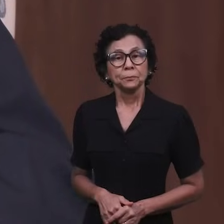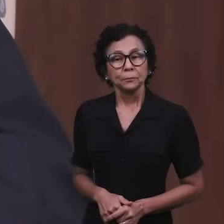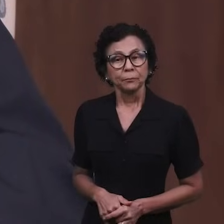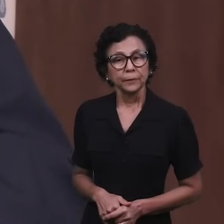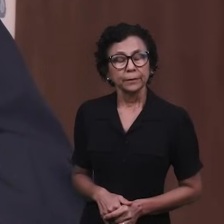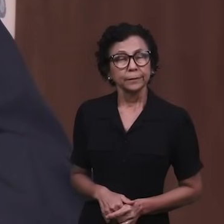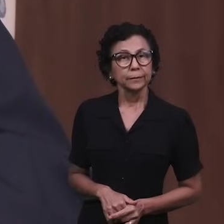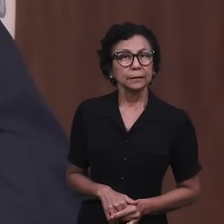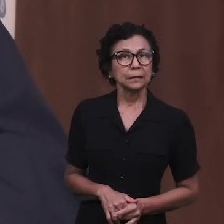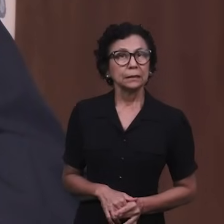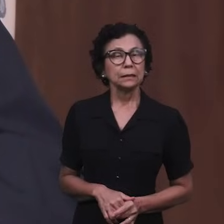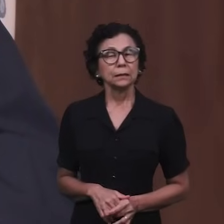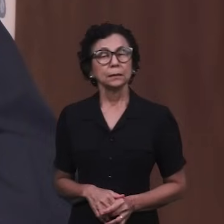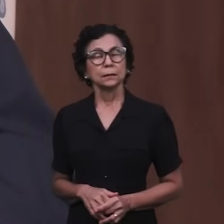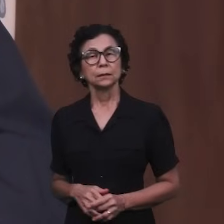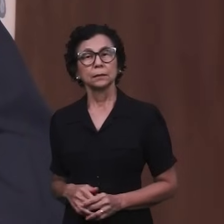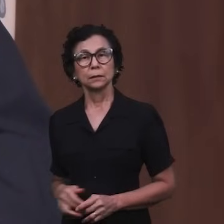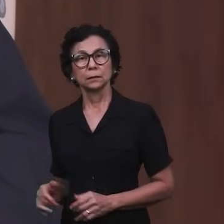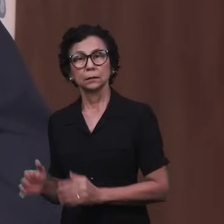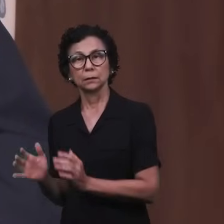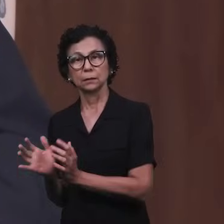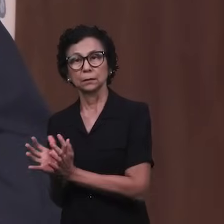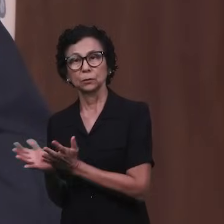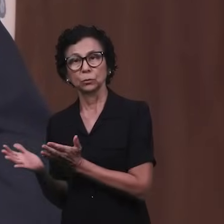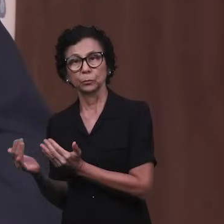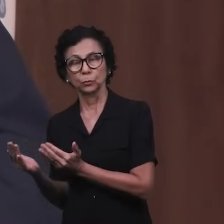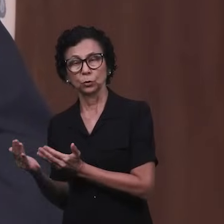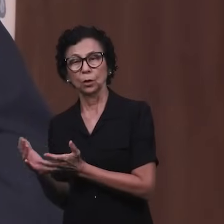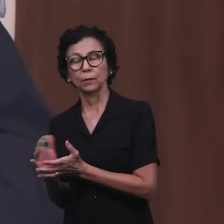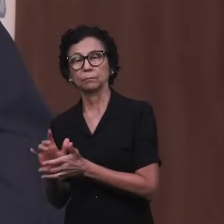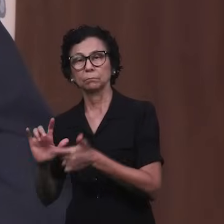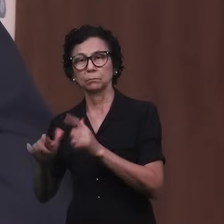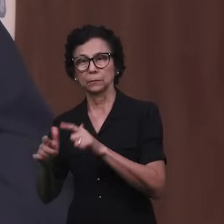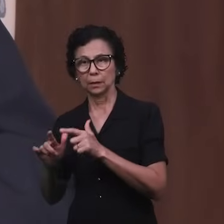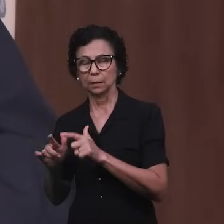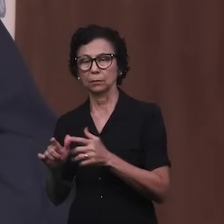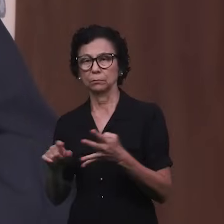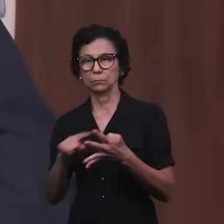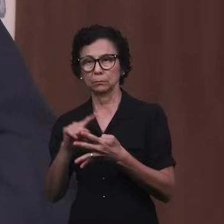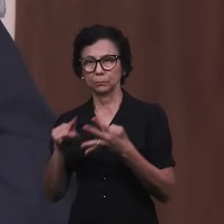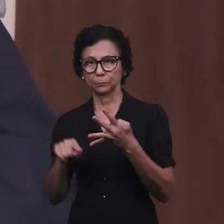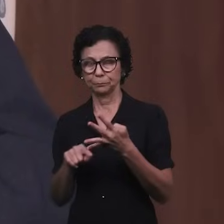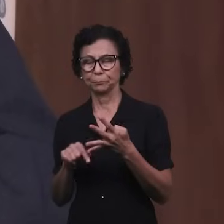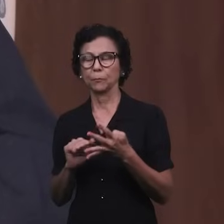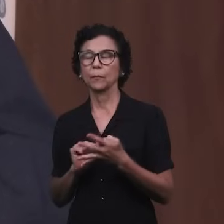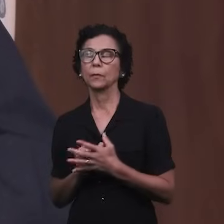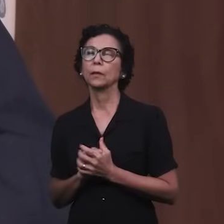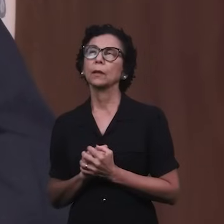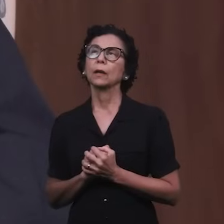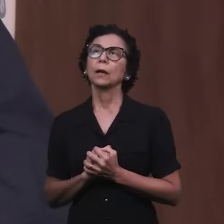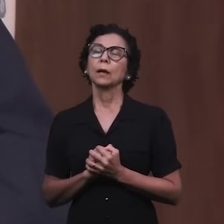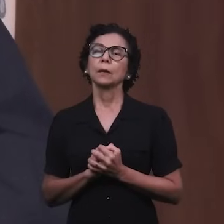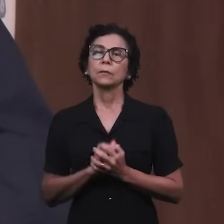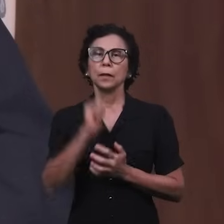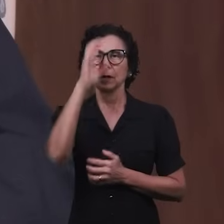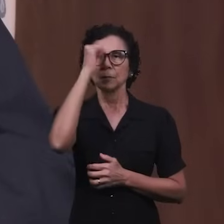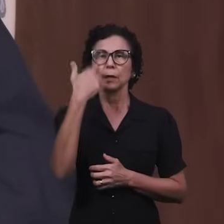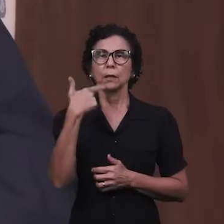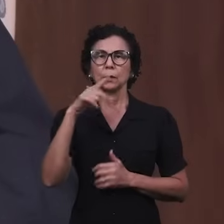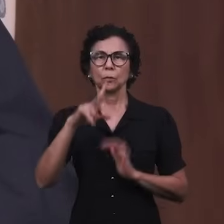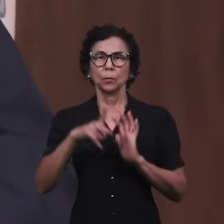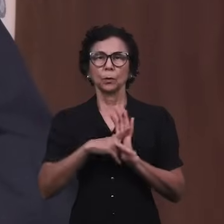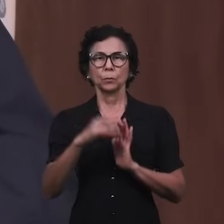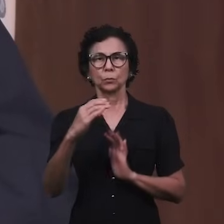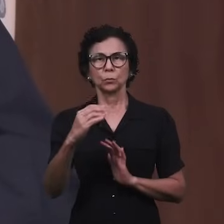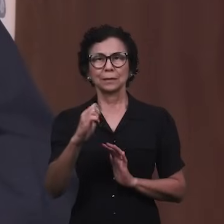Bom, eles aprenderam então a língua dos caldeus. Que língua era essa? Bom, eu tenho